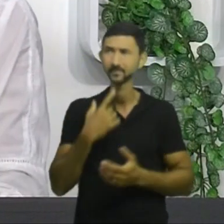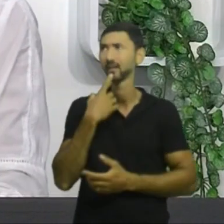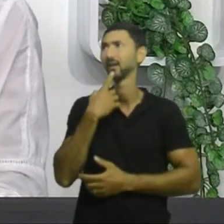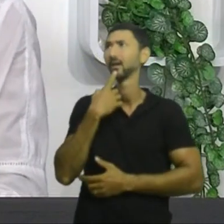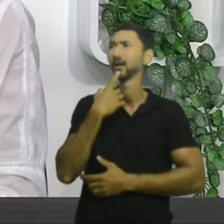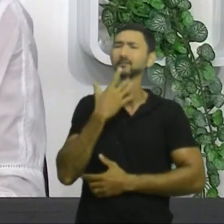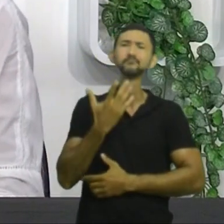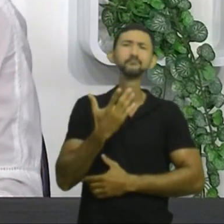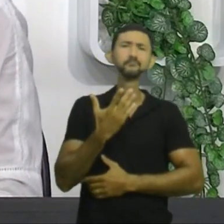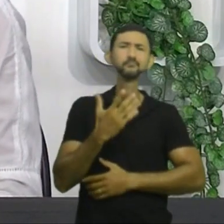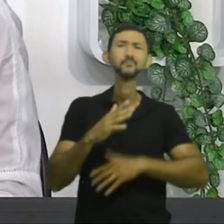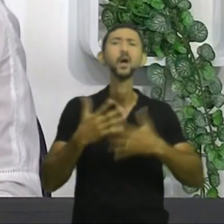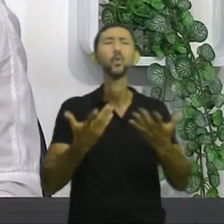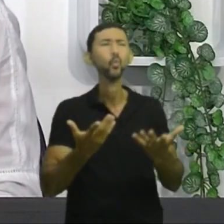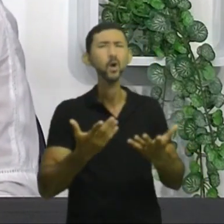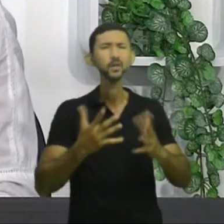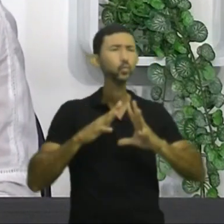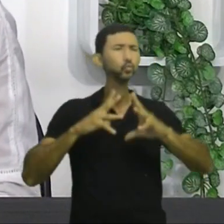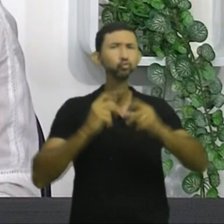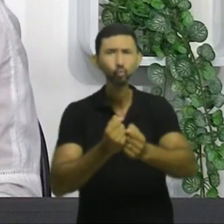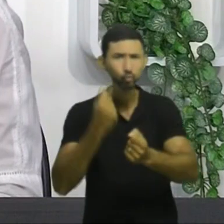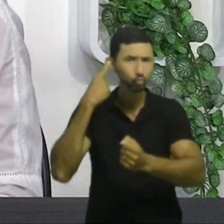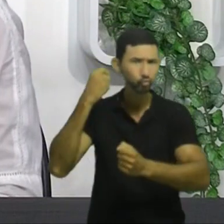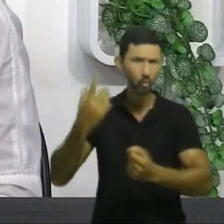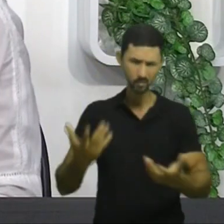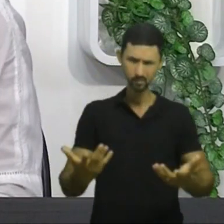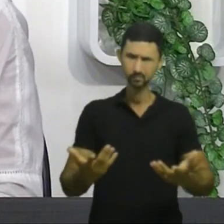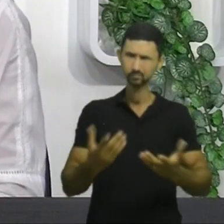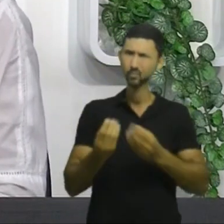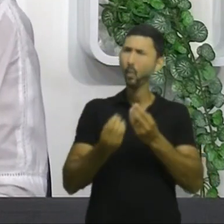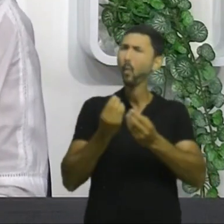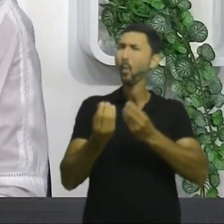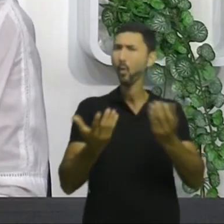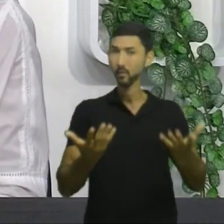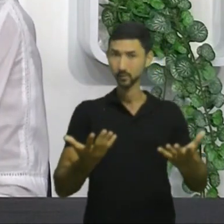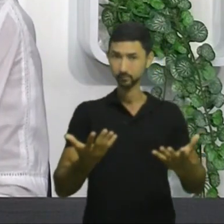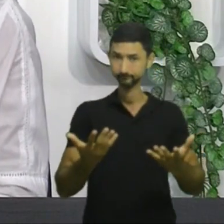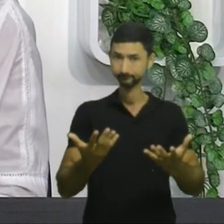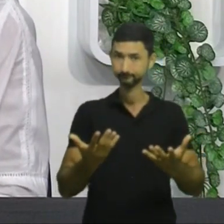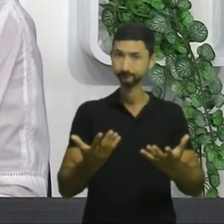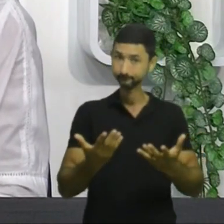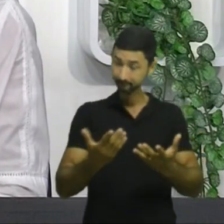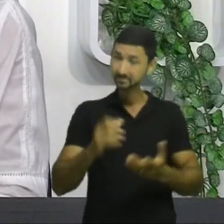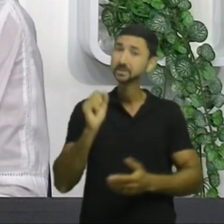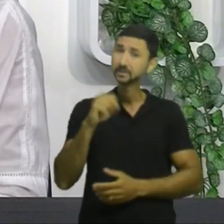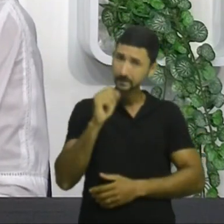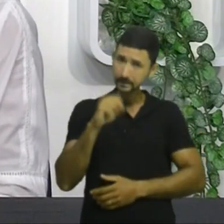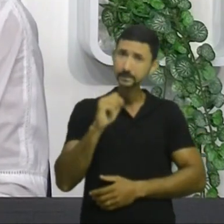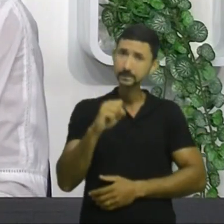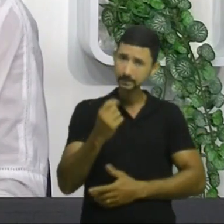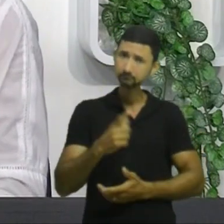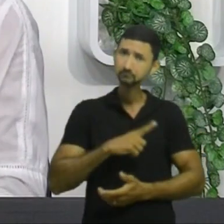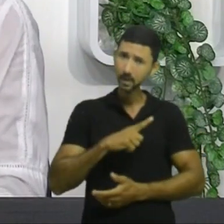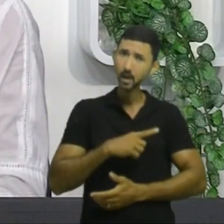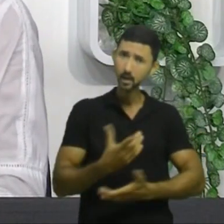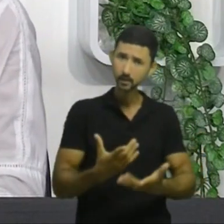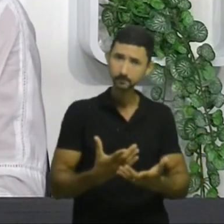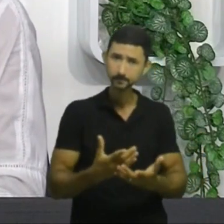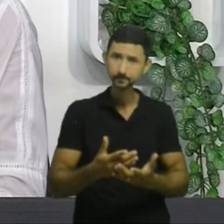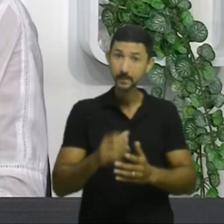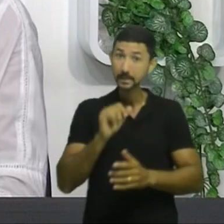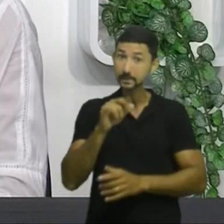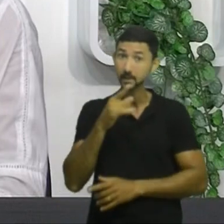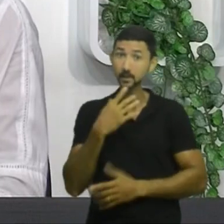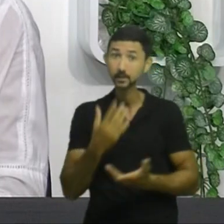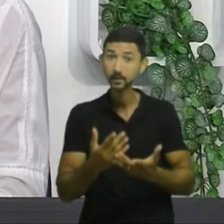assim, quando, Raquel, que tudo isso tem som? Com toda certeza tem. Se você